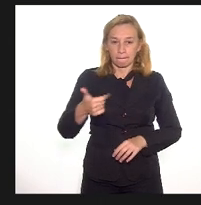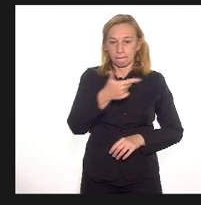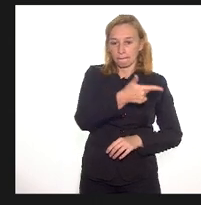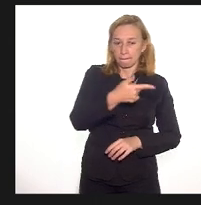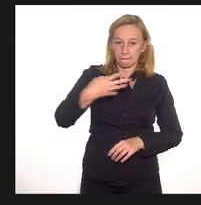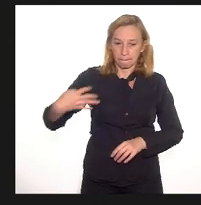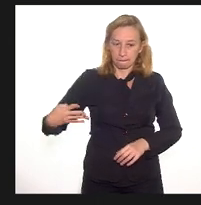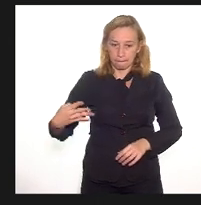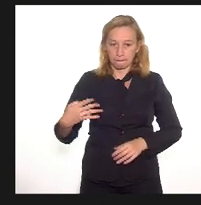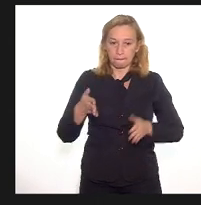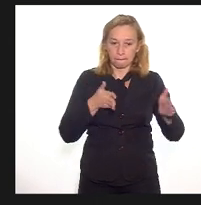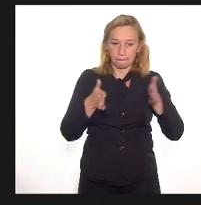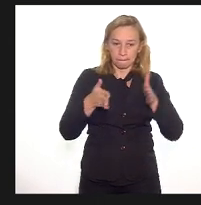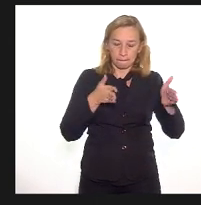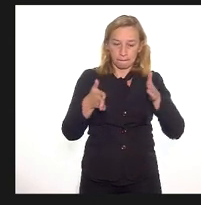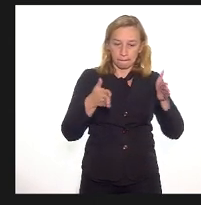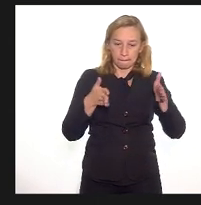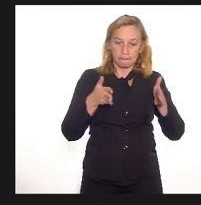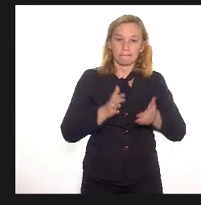2014 tiveram